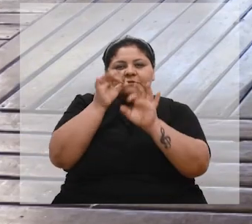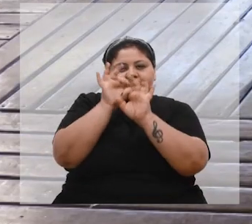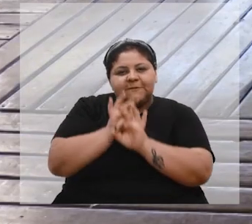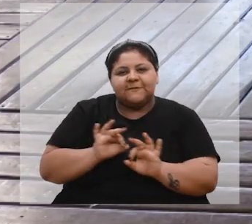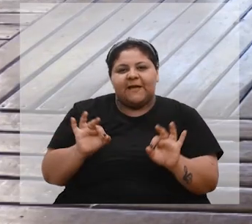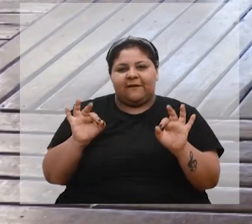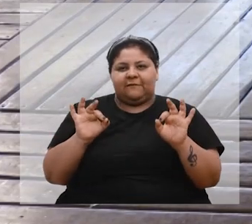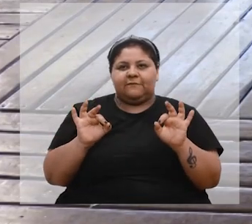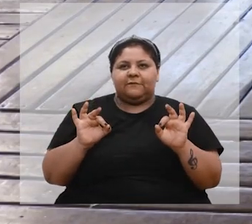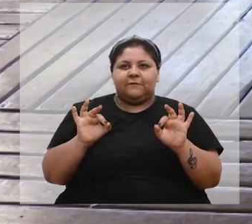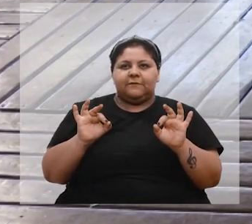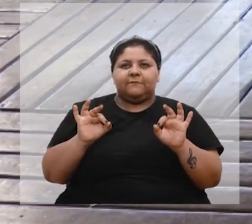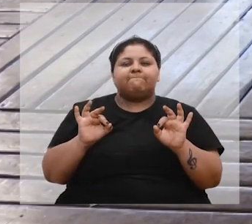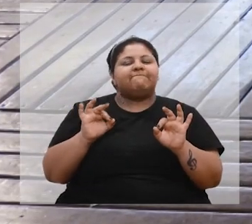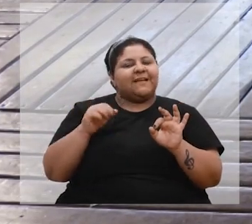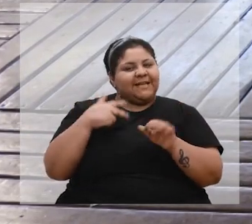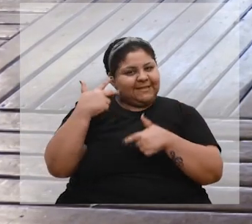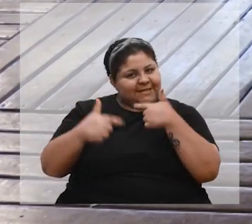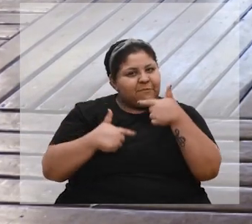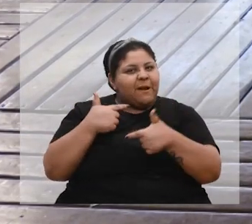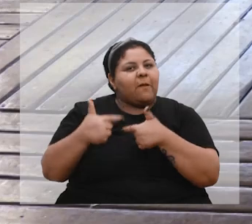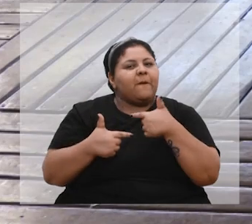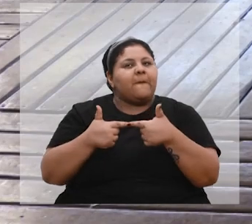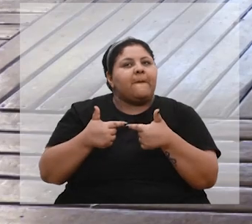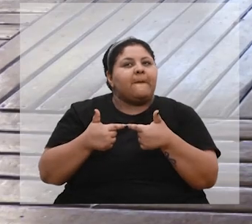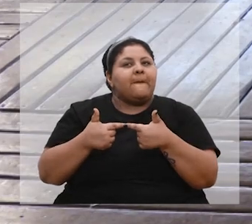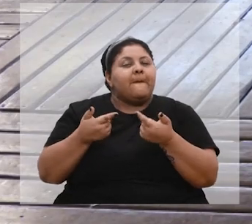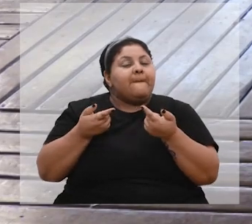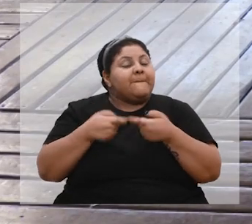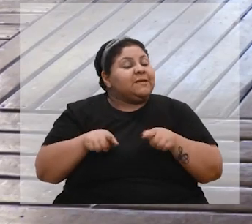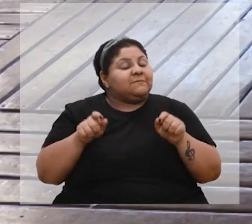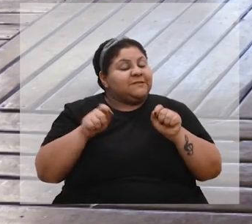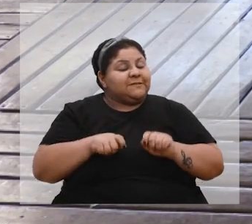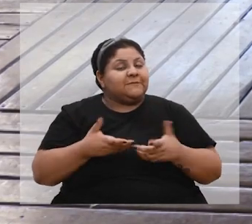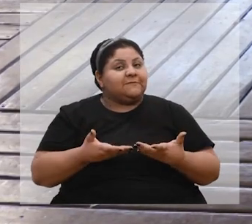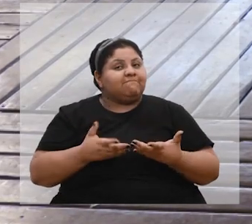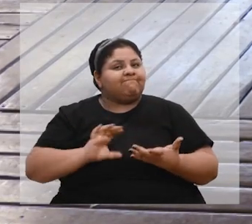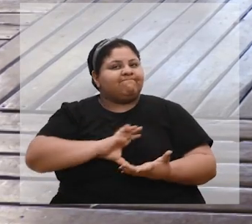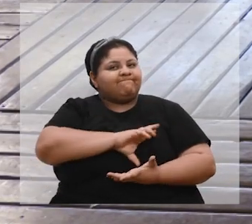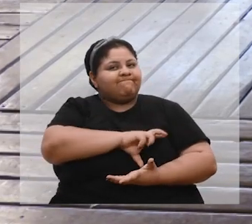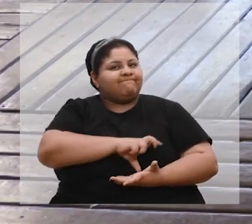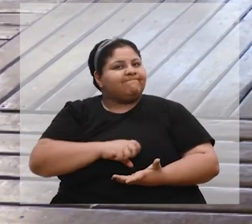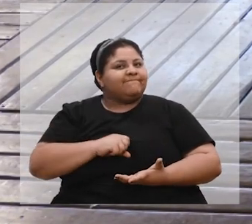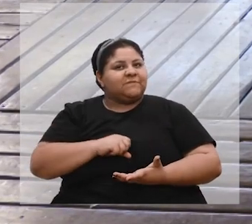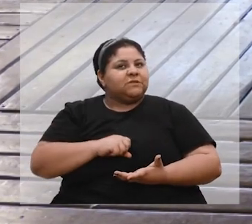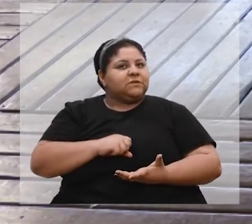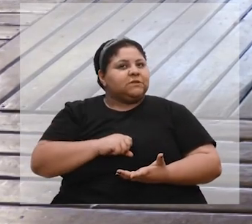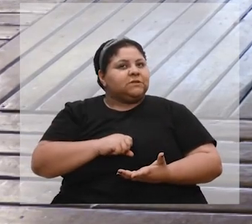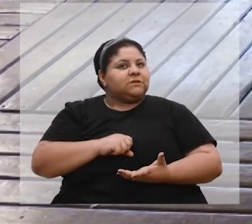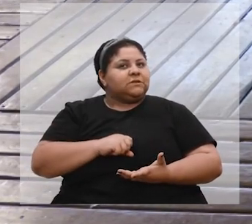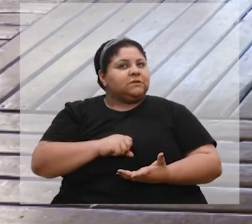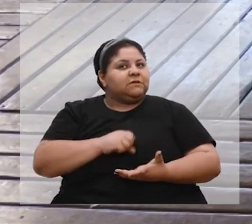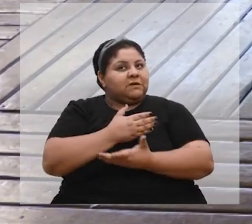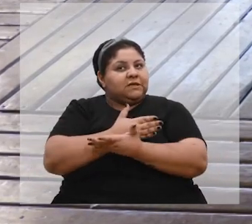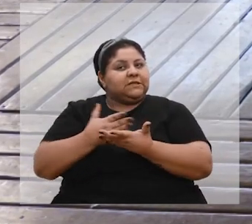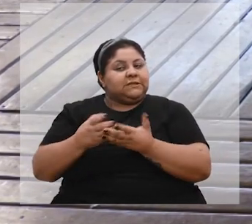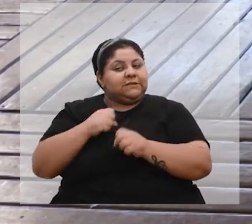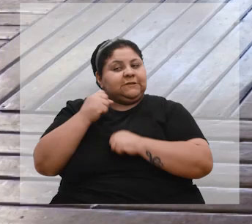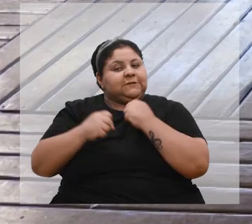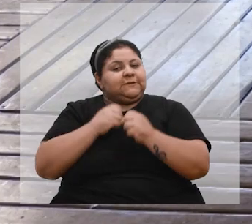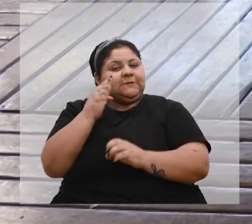forma genuína é um negócio que é trabalhoso. Mas sem isso, o amor vai desembocar no